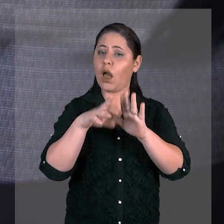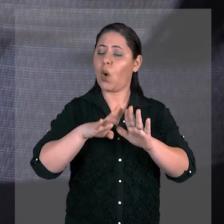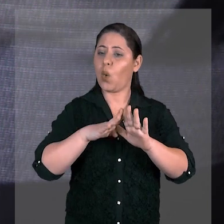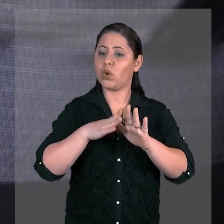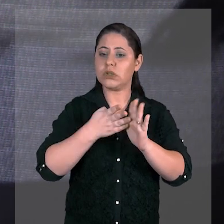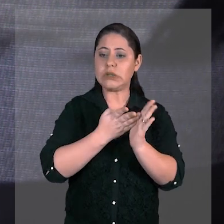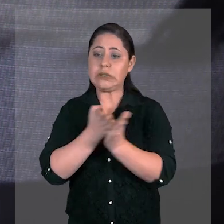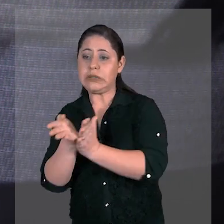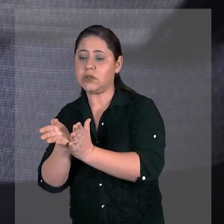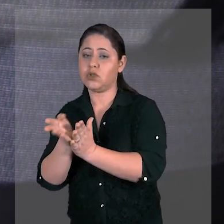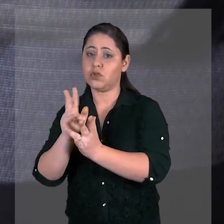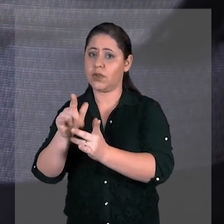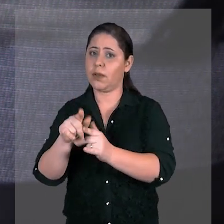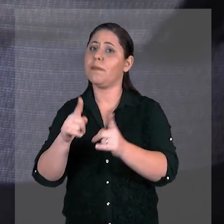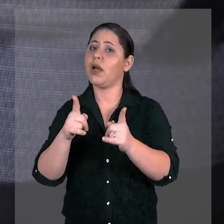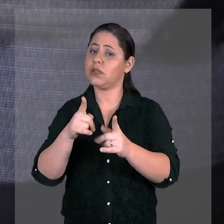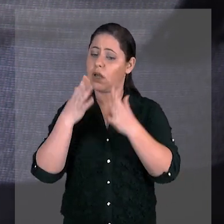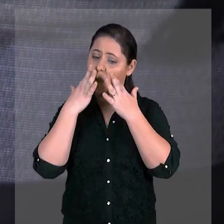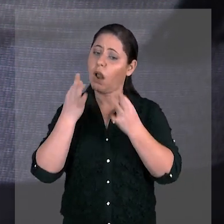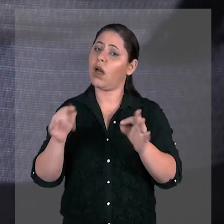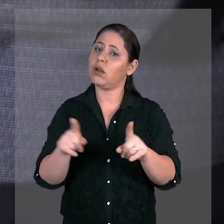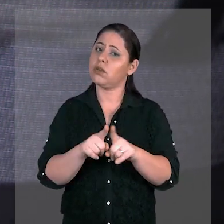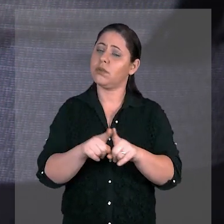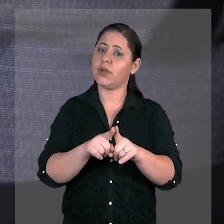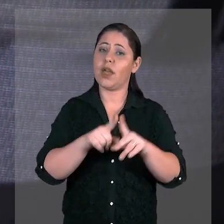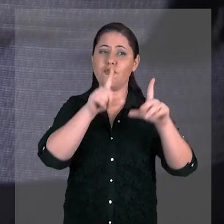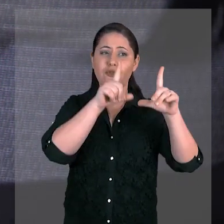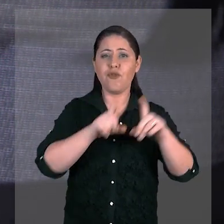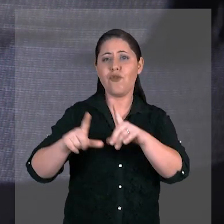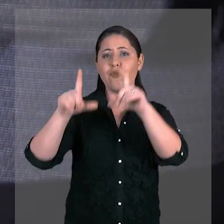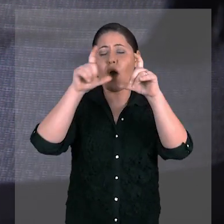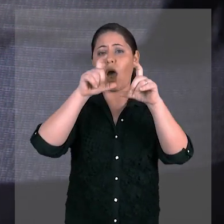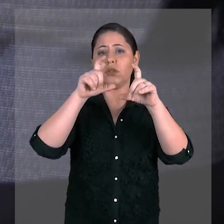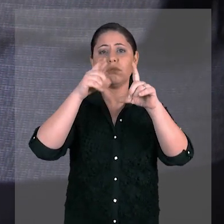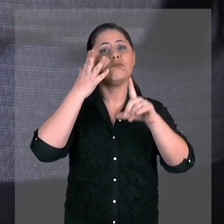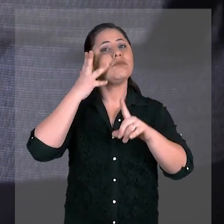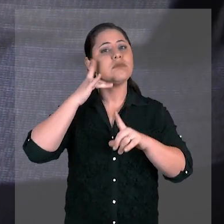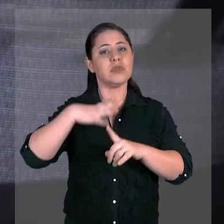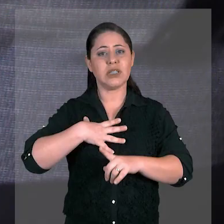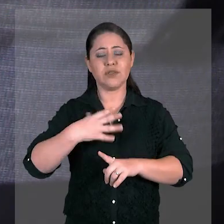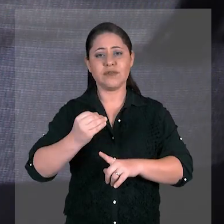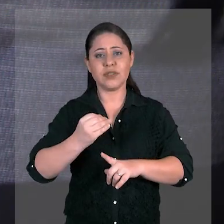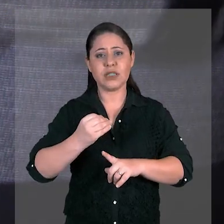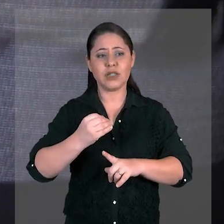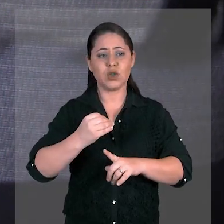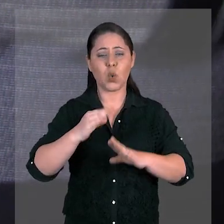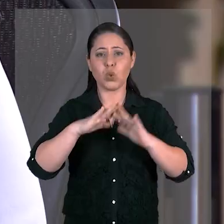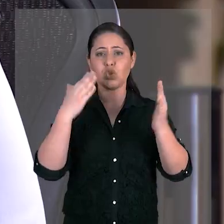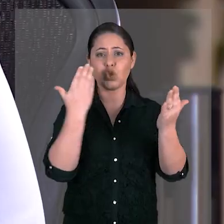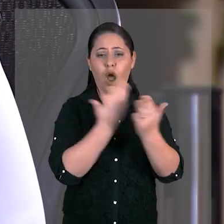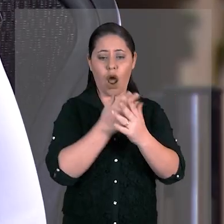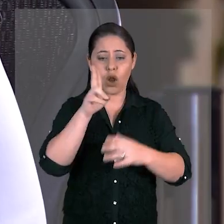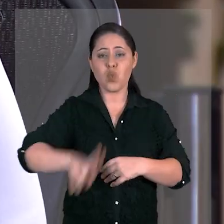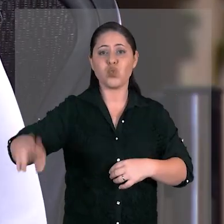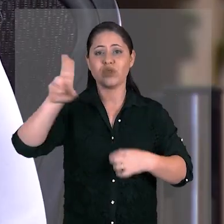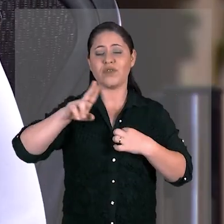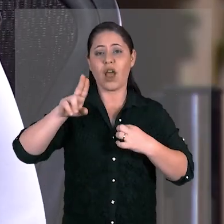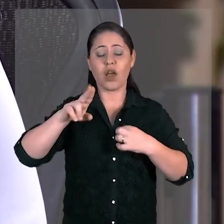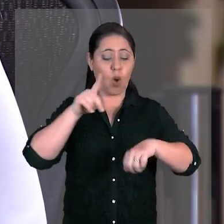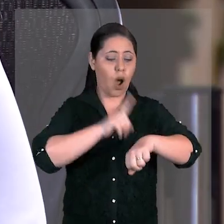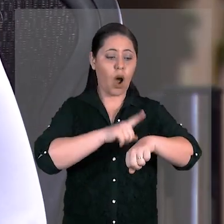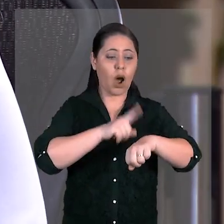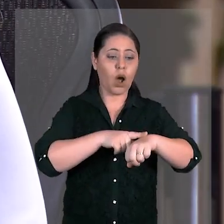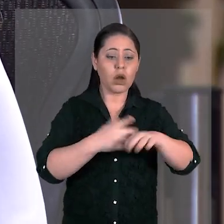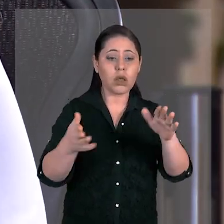outro lado, mas não deixa de ser um alerta. Foto de crianças com o uniforme da escola, que hora que entra na escola, que hora que sai